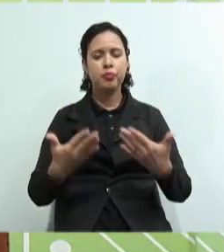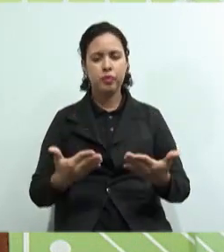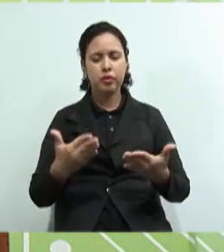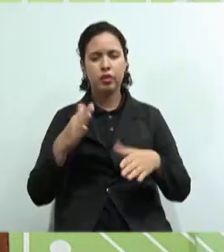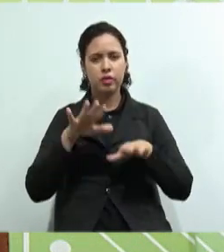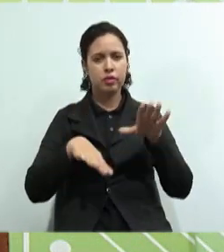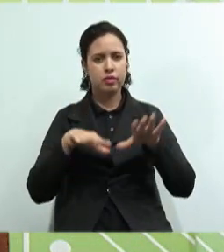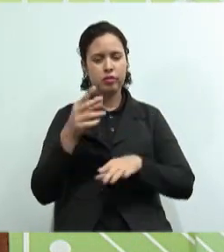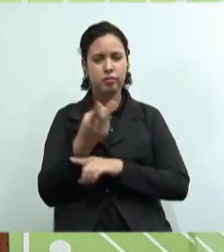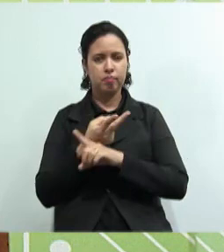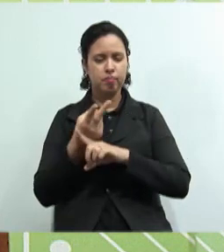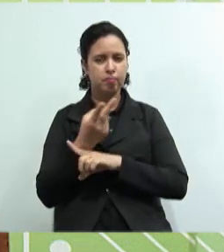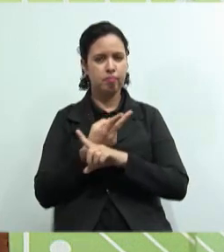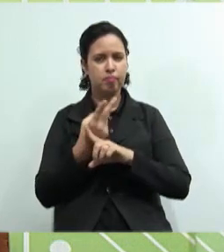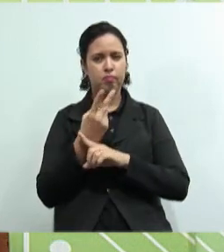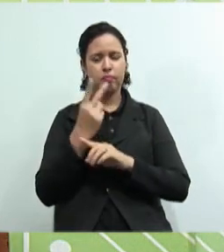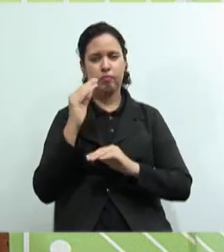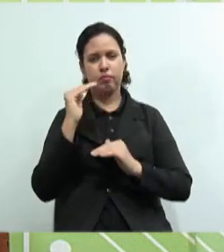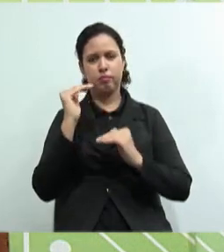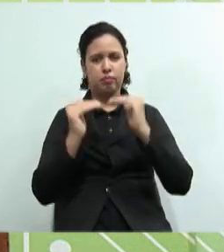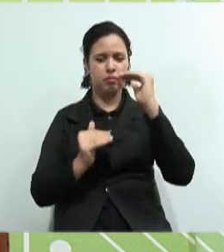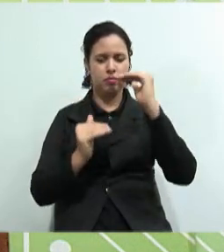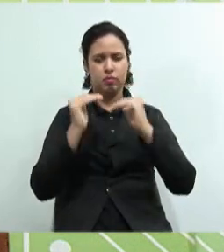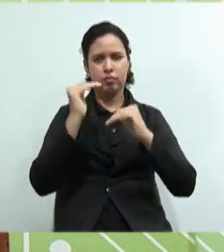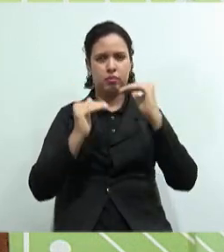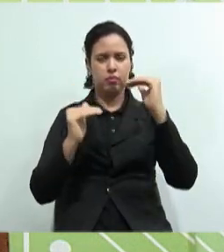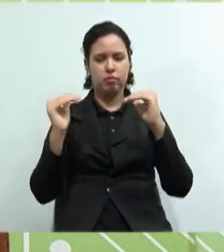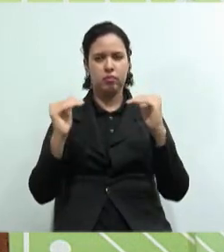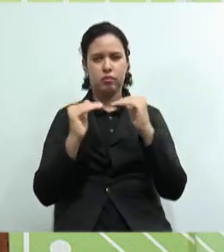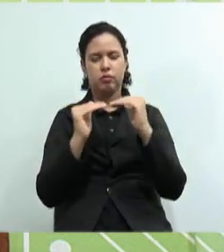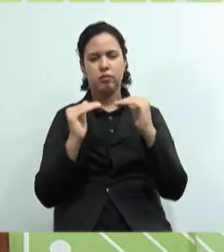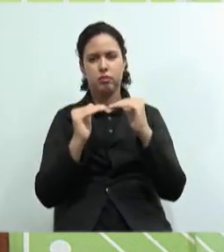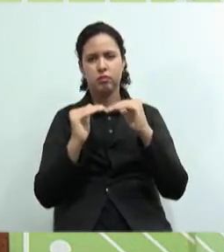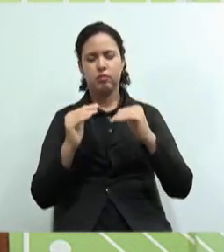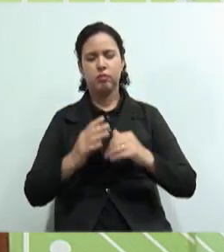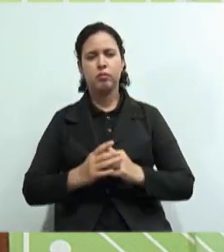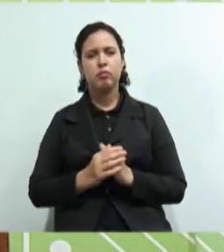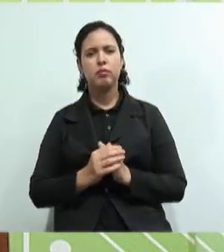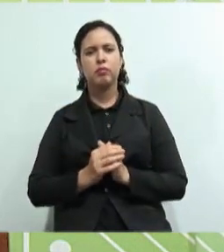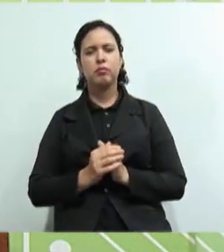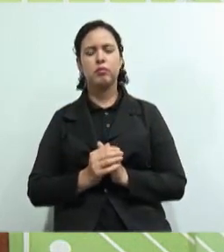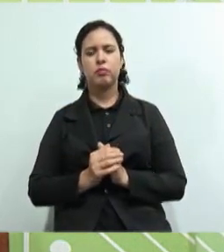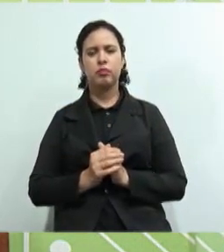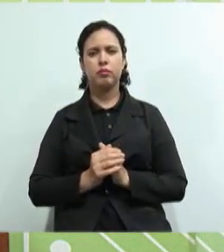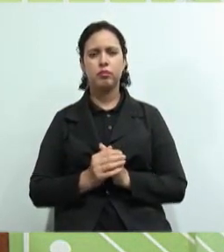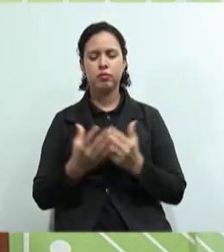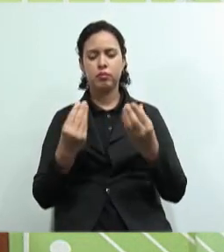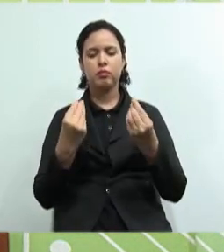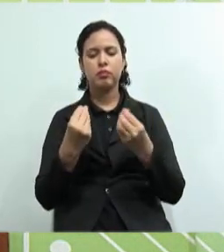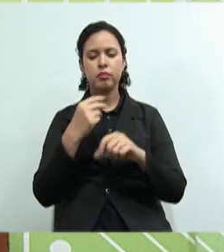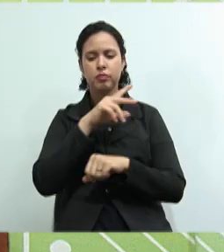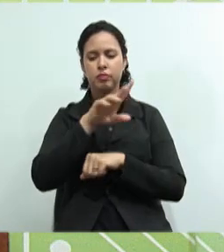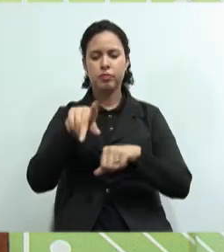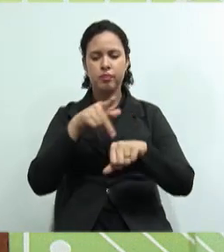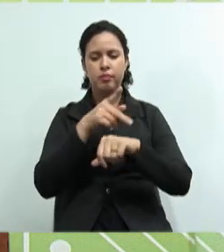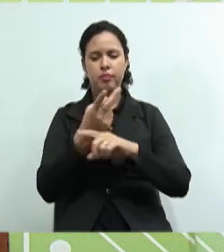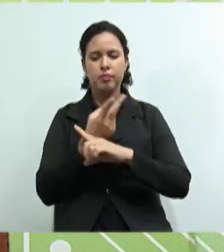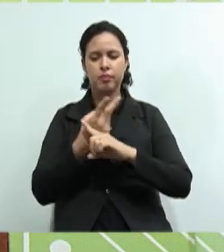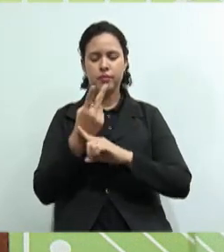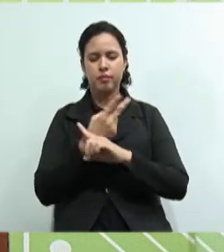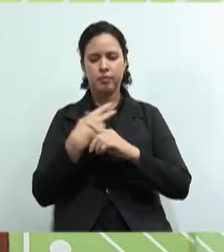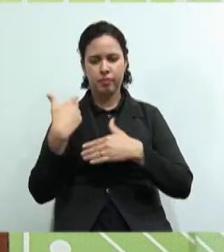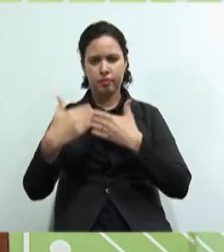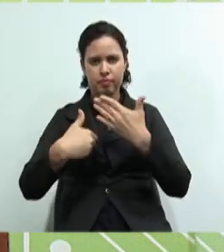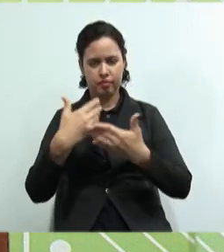algum país do que para outro. Vários países vão enfrentar essa questão do desenvolvimento econômico num pé mais de igualdade